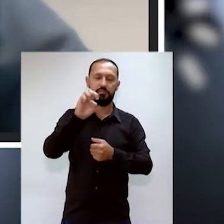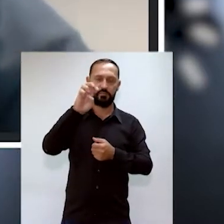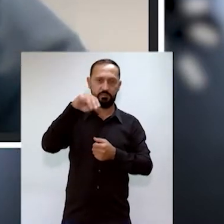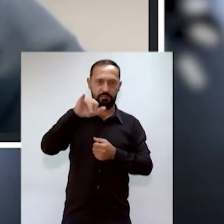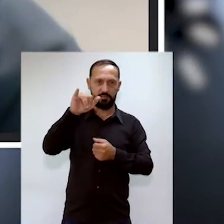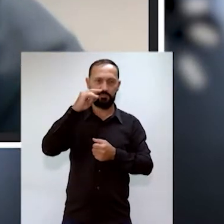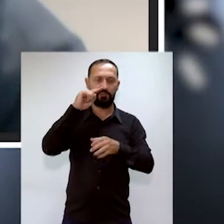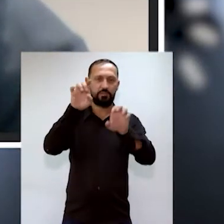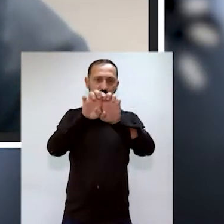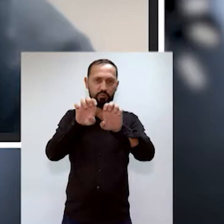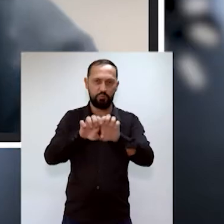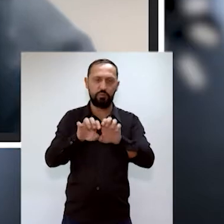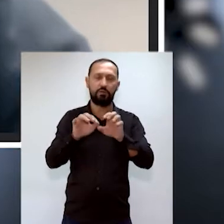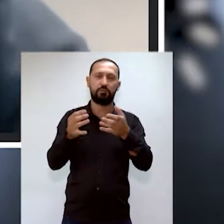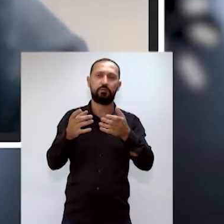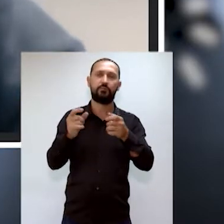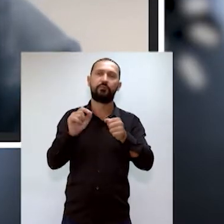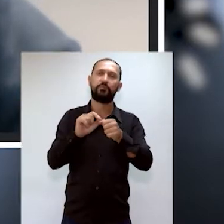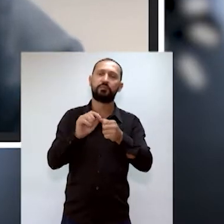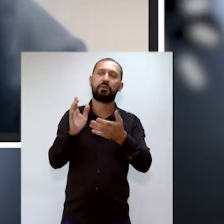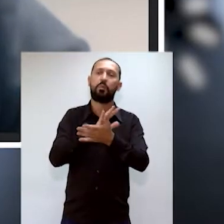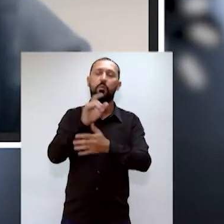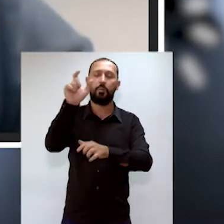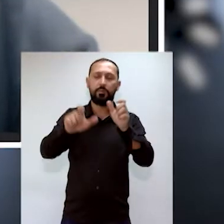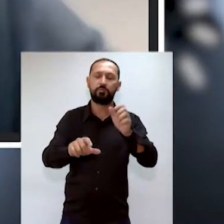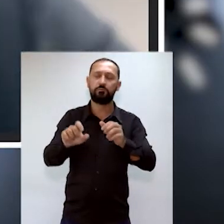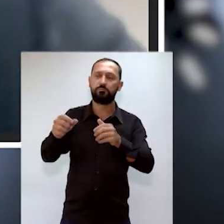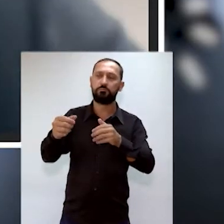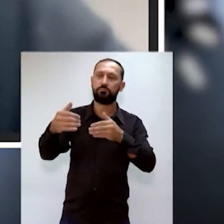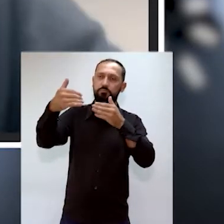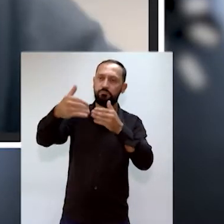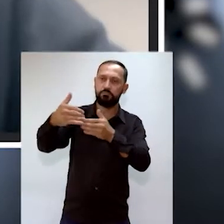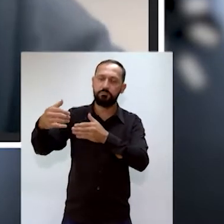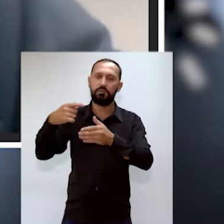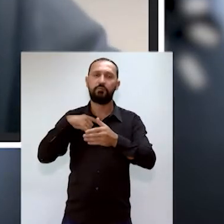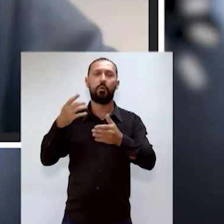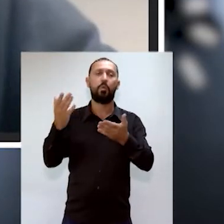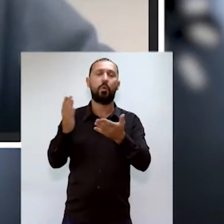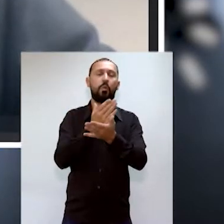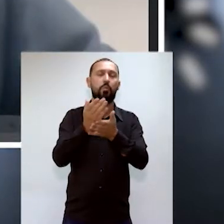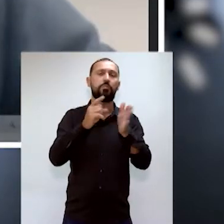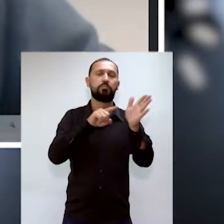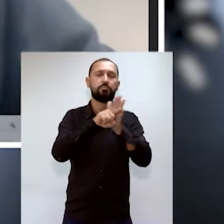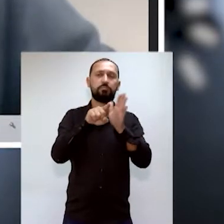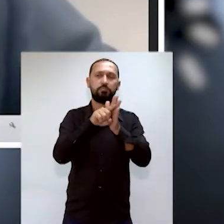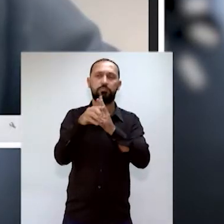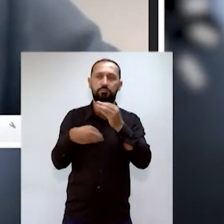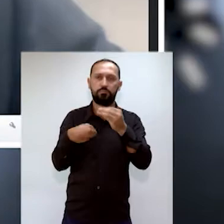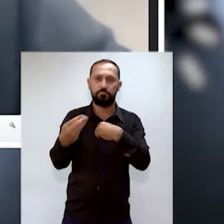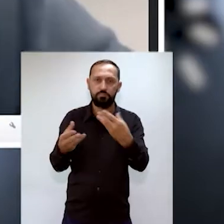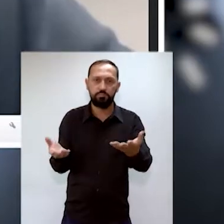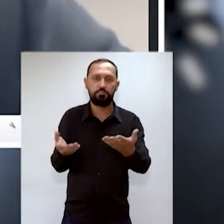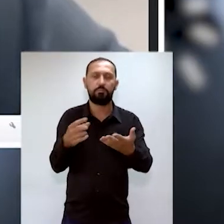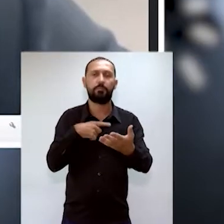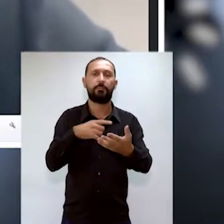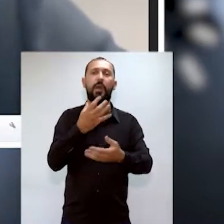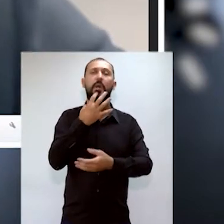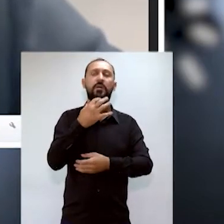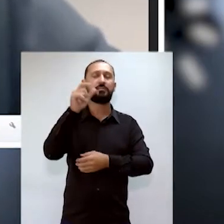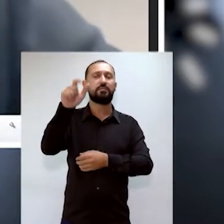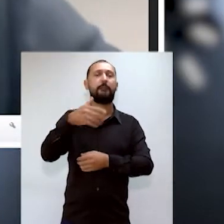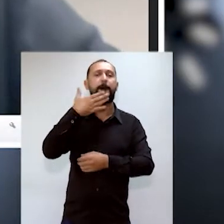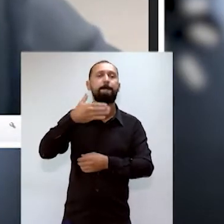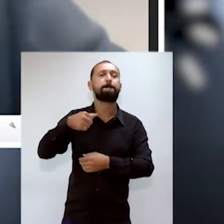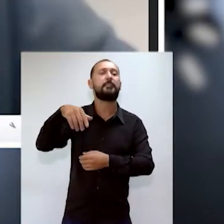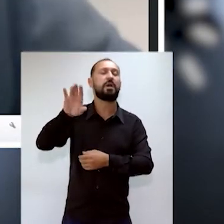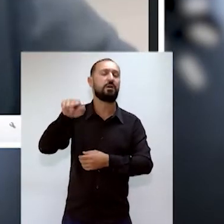semi-estruturada, né, sendo gravado o áudio com alguns participantes. Eu passei também alguns questionários para os terceirizados, para